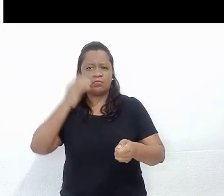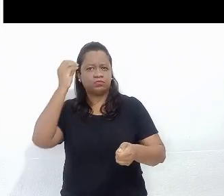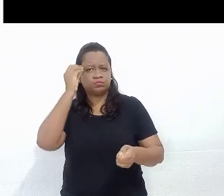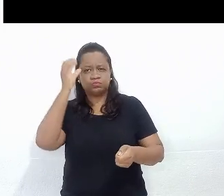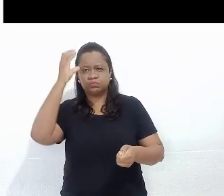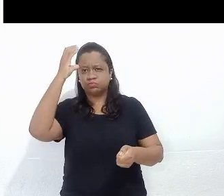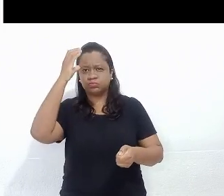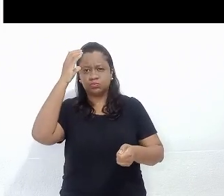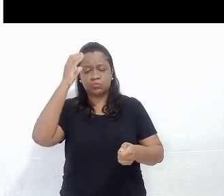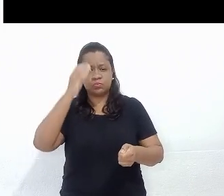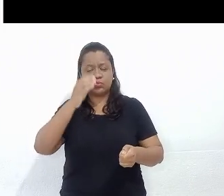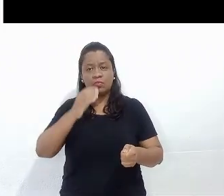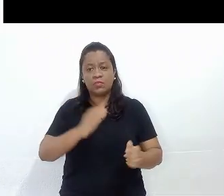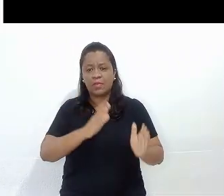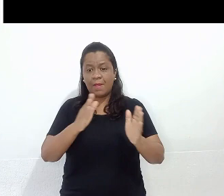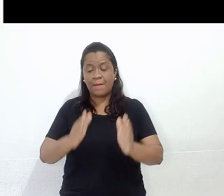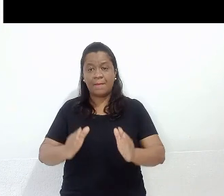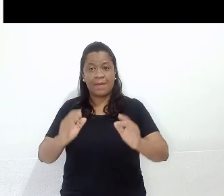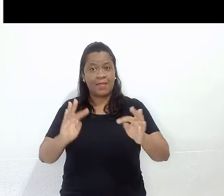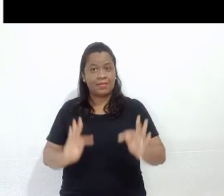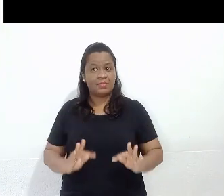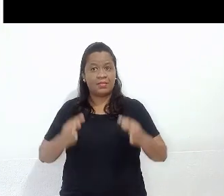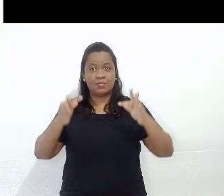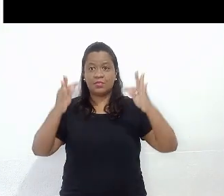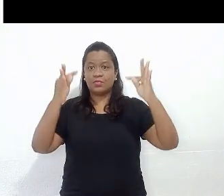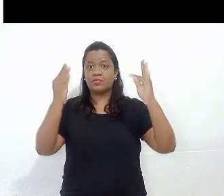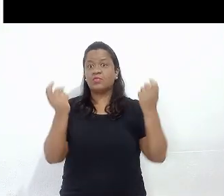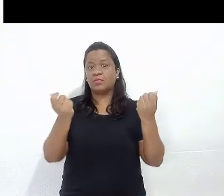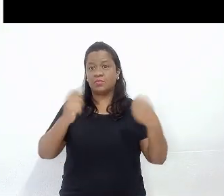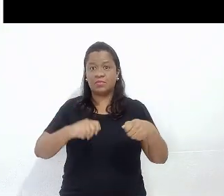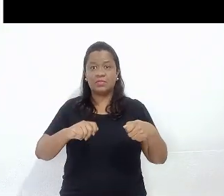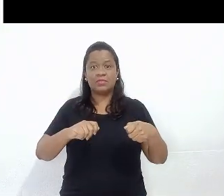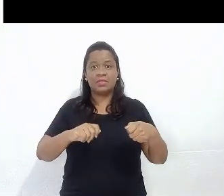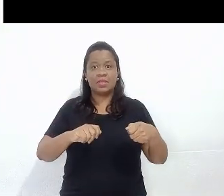tal, que vai possibilitar transformar em